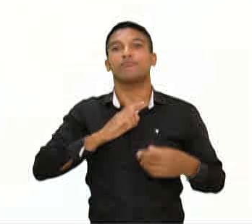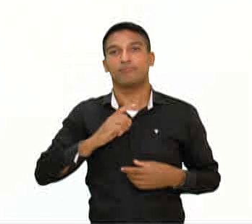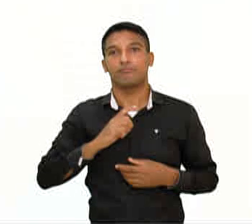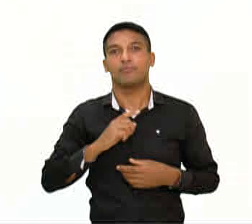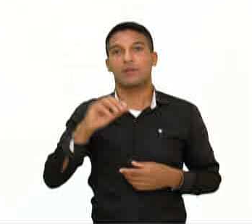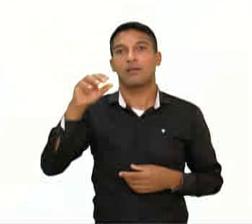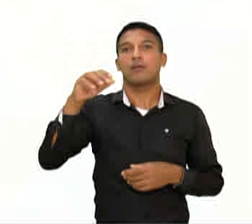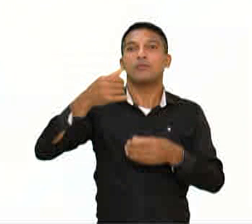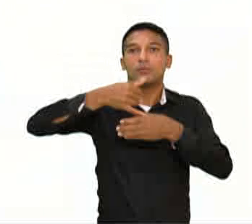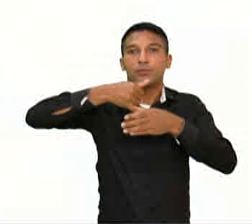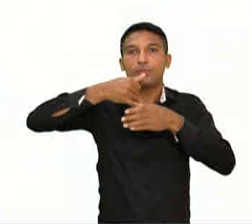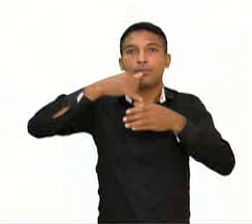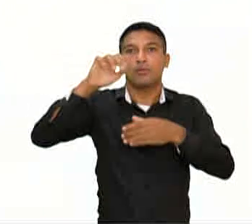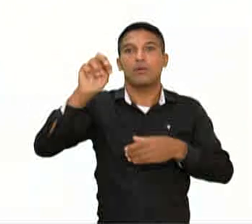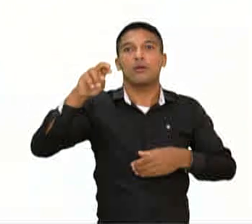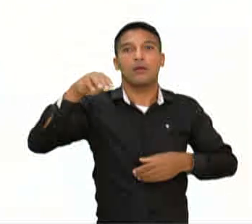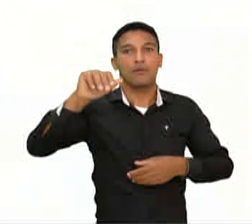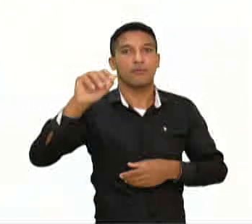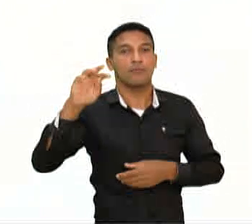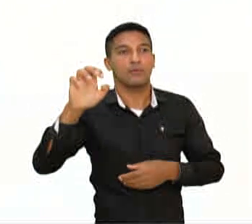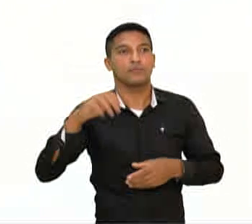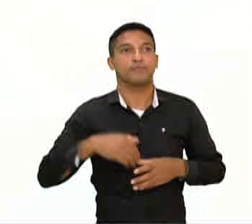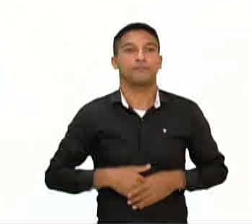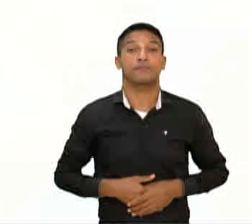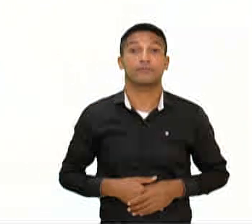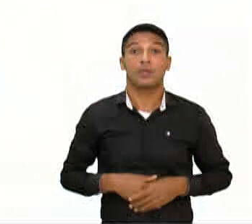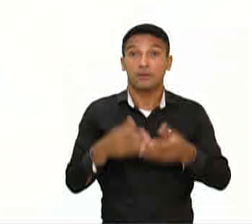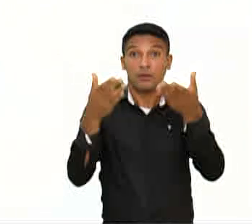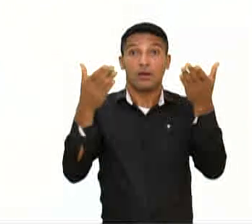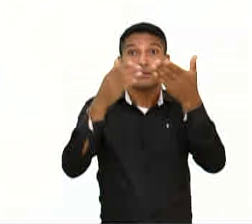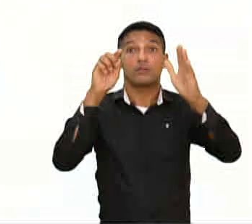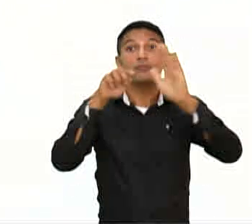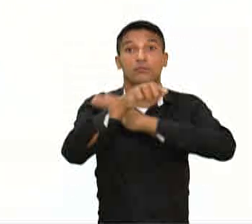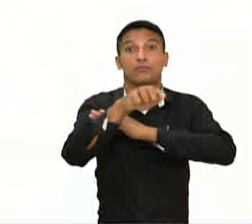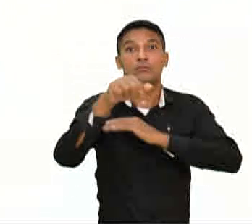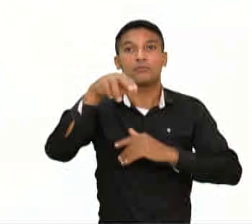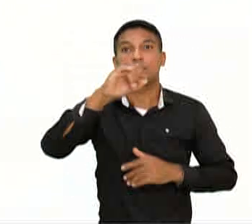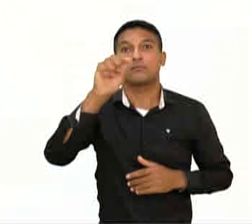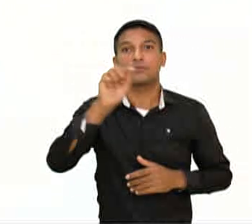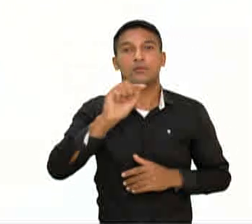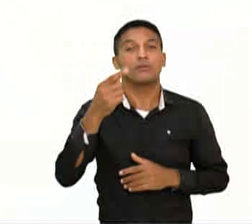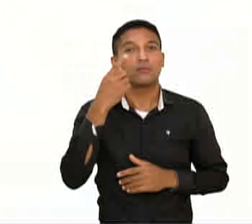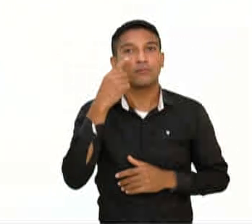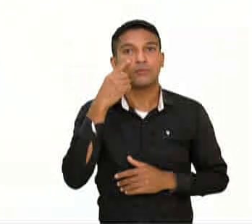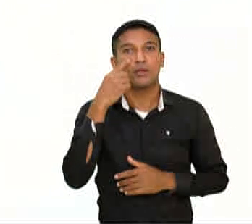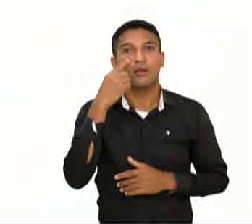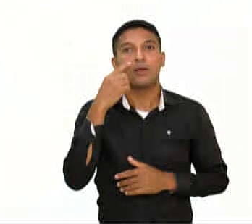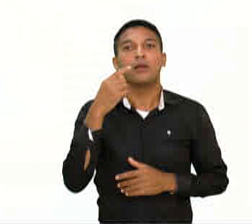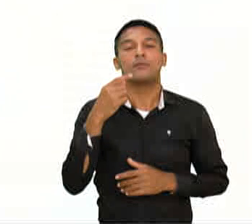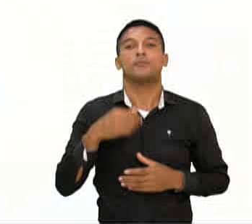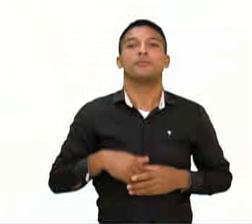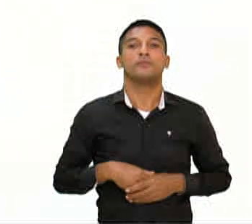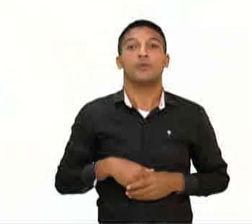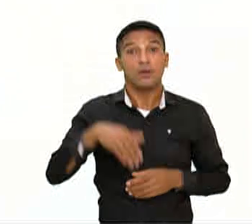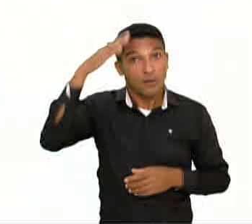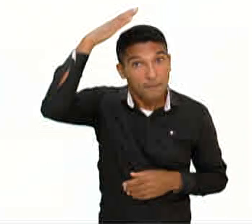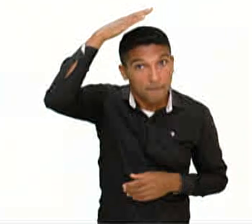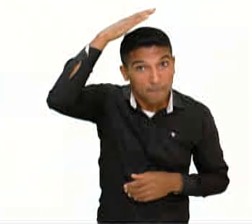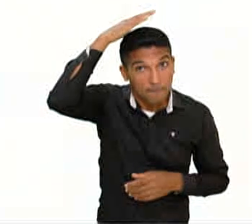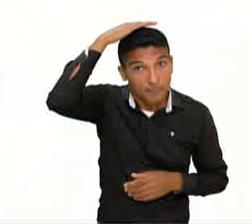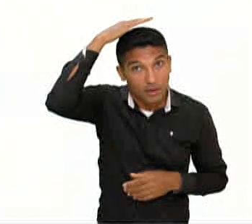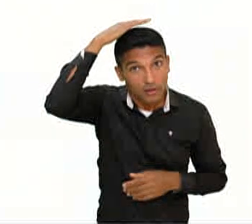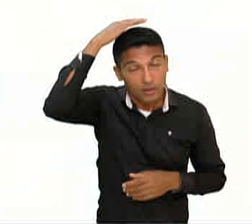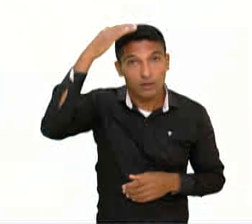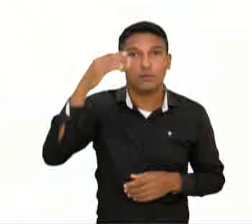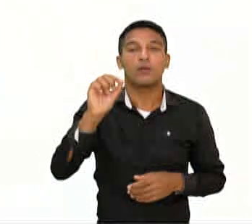um quiz para que a gente afirme o que nós estudamos até aqui. Outra da UEM, falando assim: no Paraná, a mata